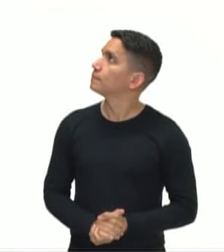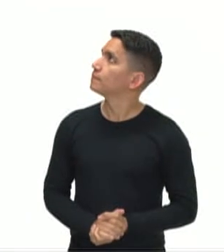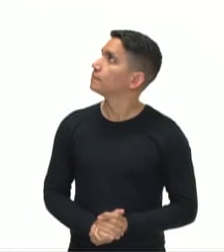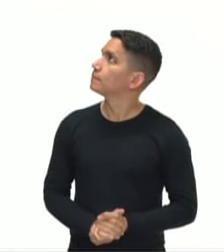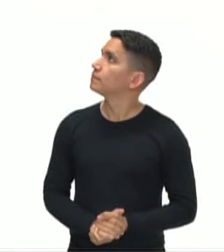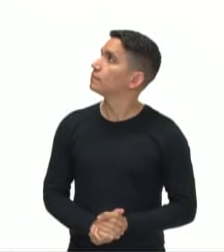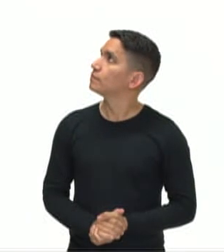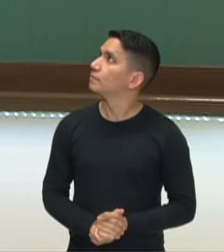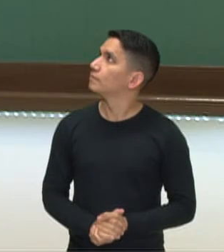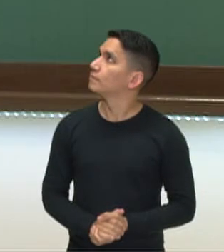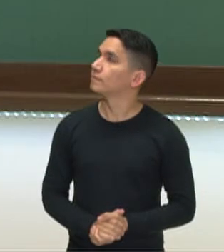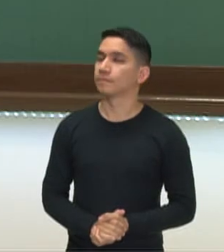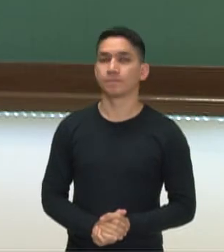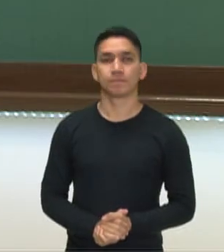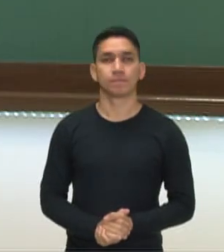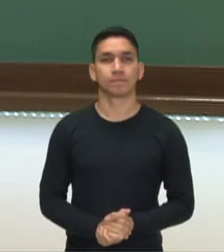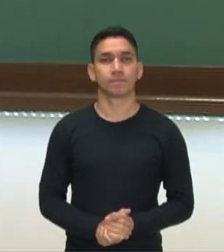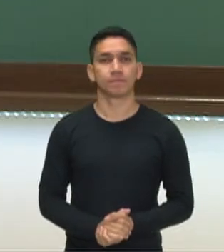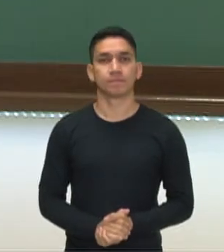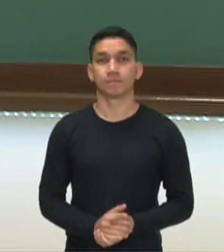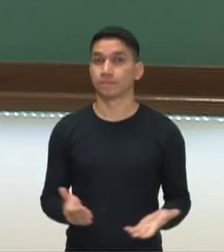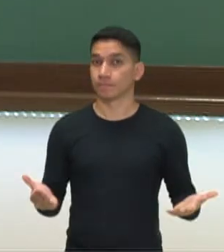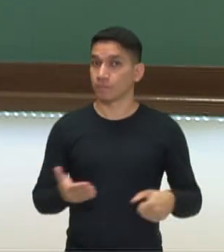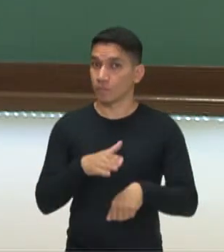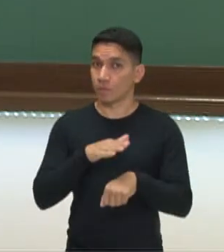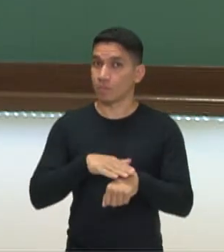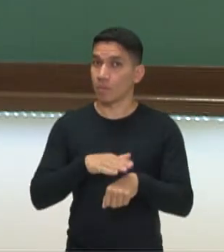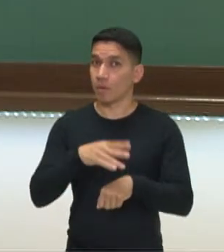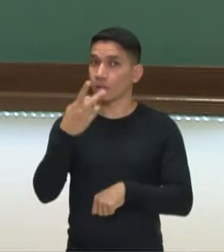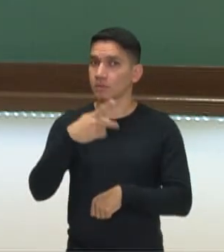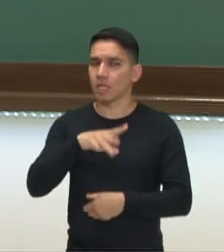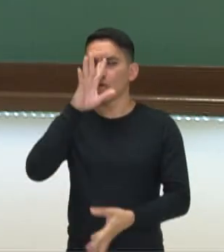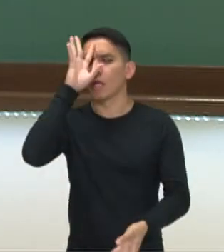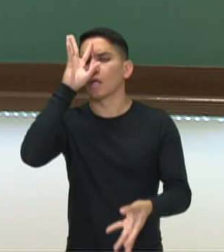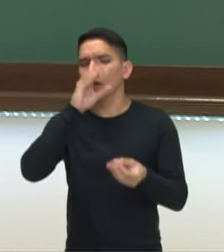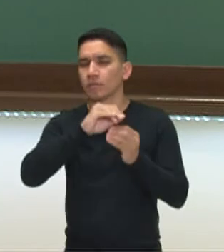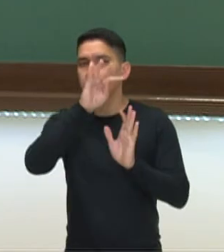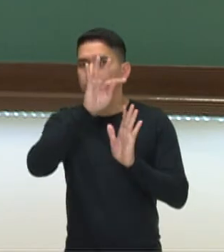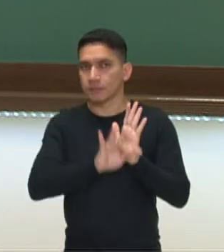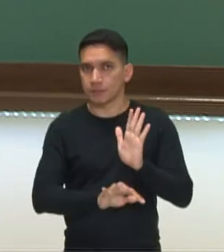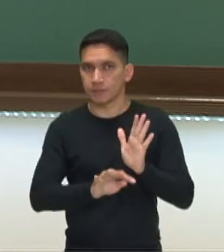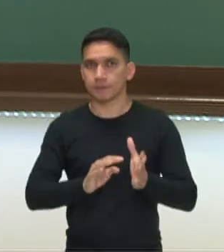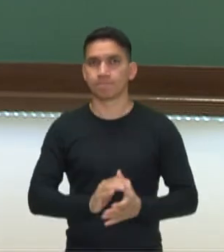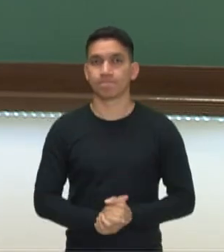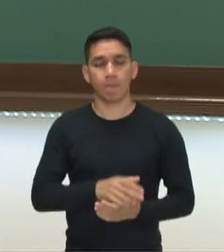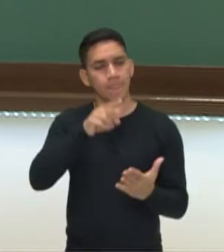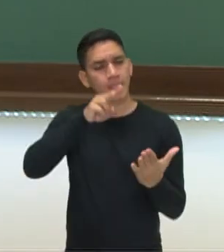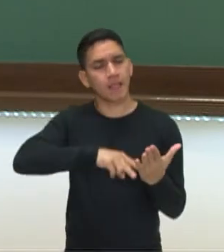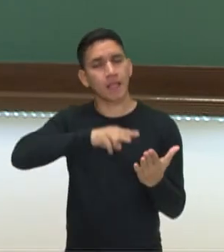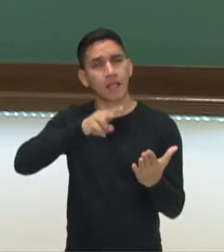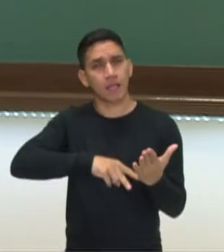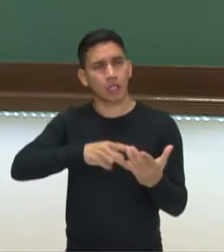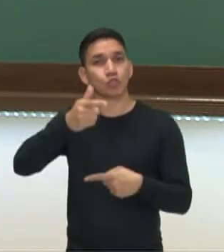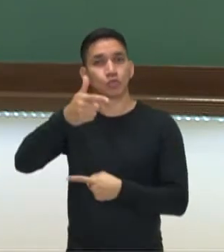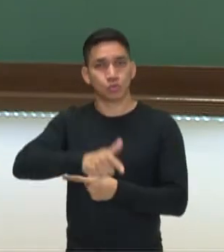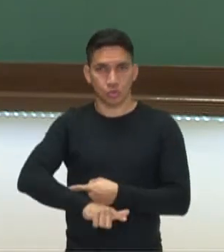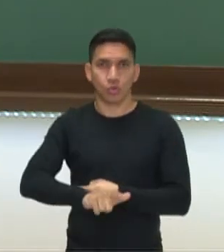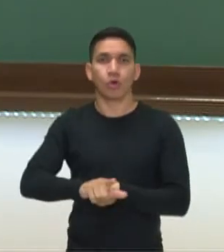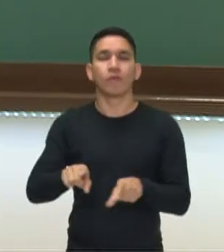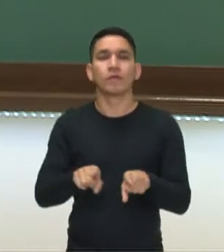amigos del escultor? Agora é parte da interpretação textual. Leiam o texto